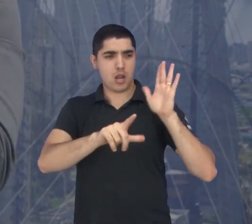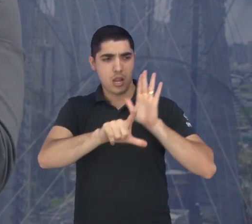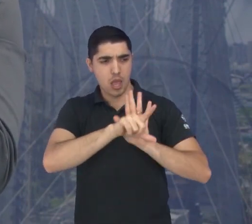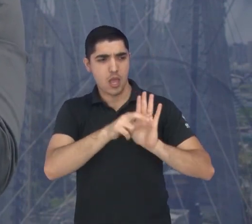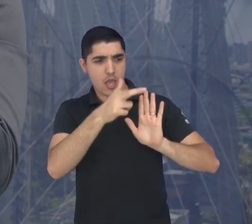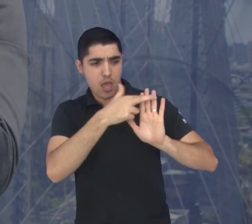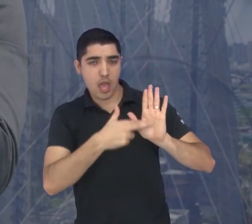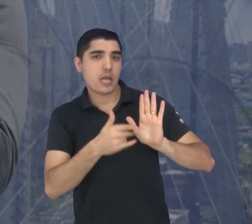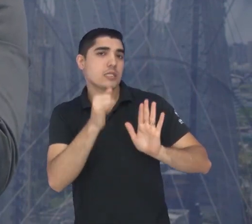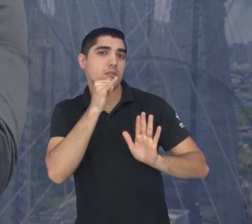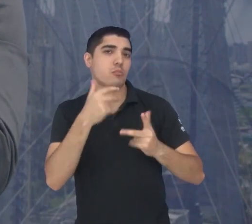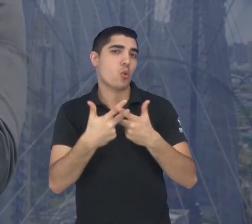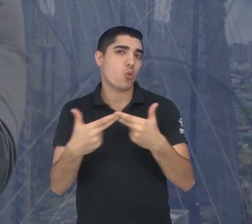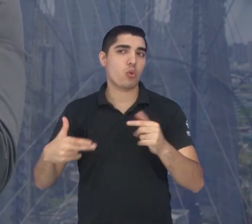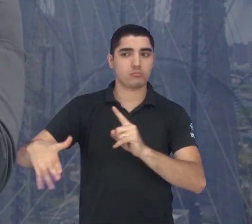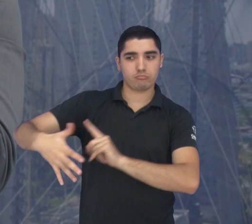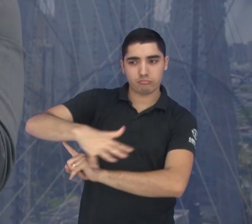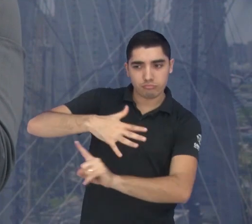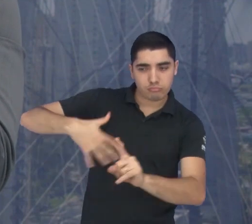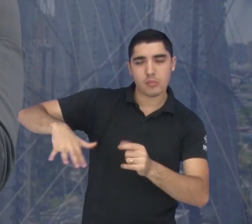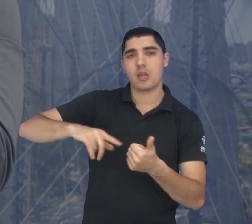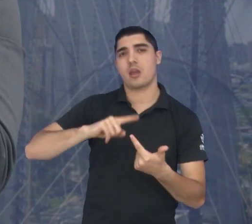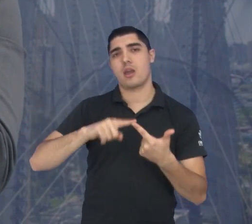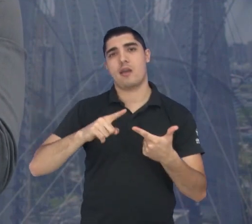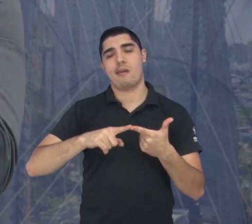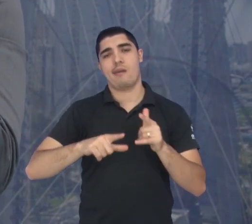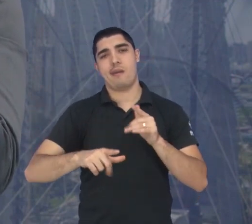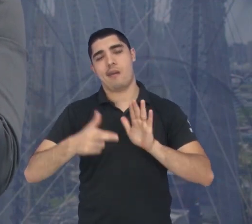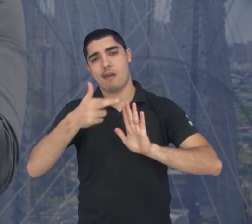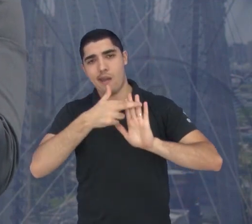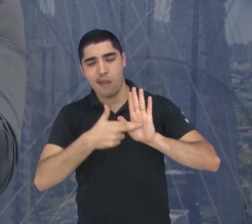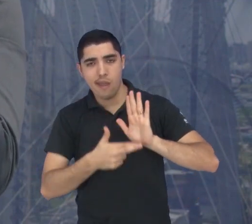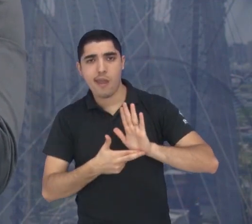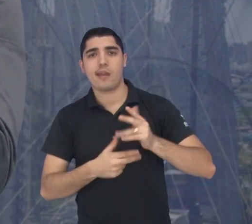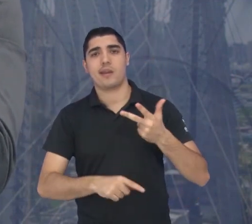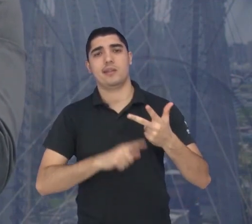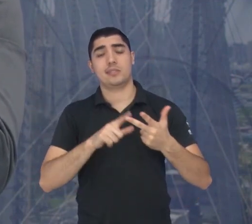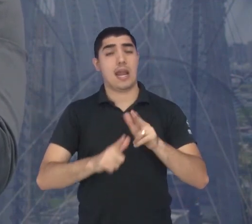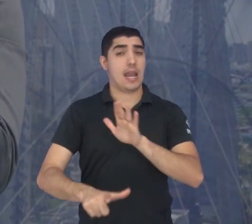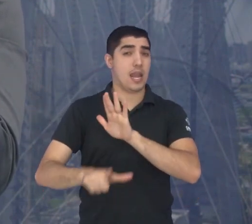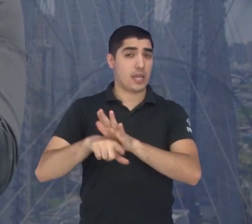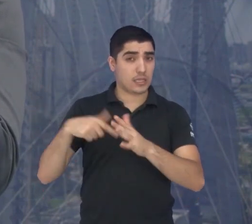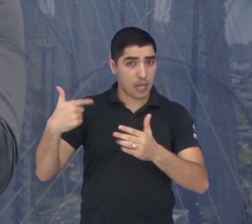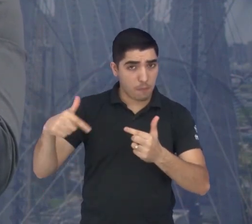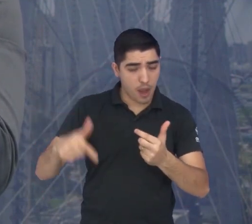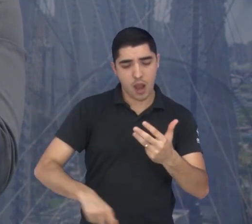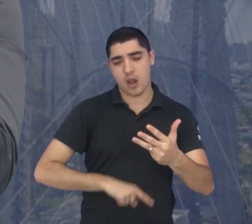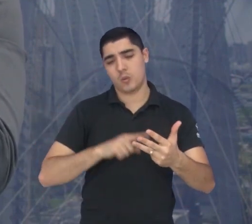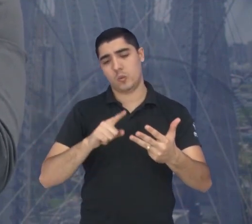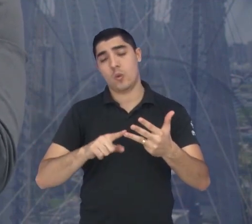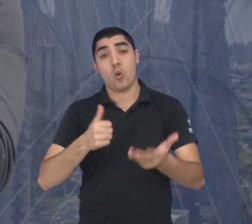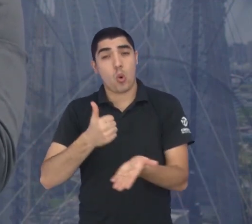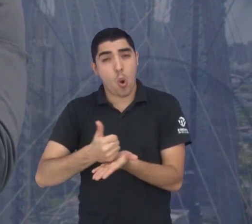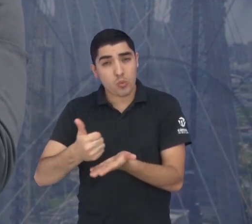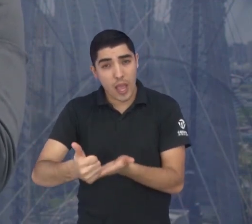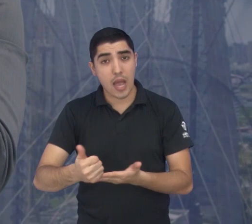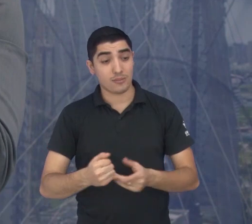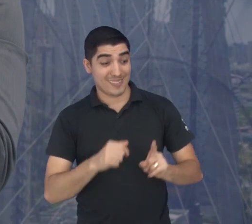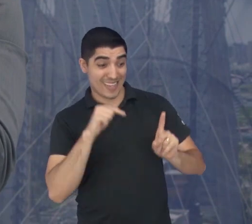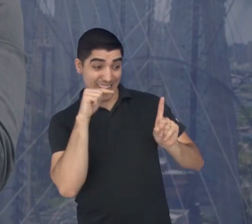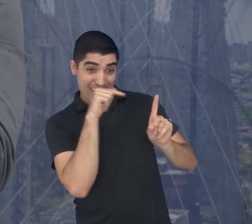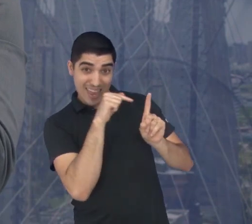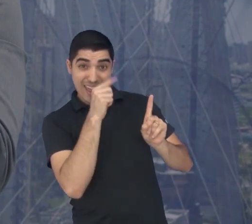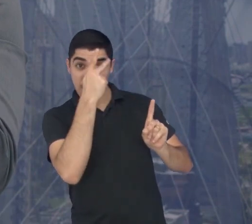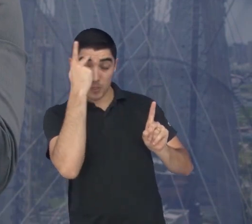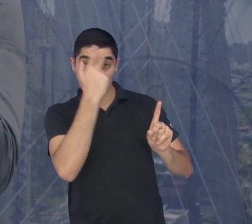questão ambiental, tributária, trabalhista, tem contratos, e ele tem que cuidar da parte de edificação,